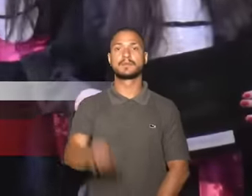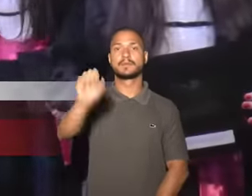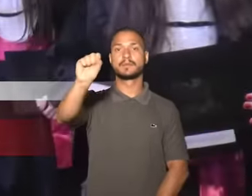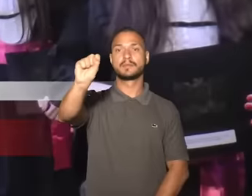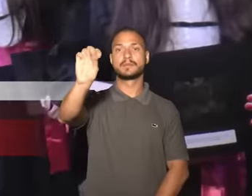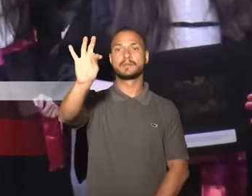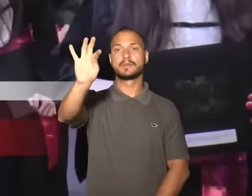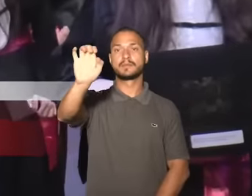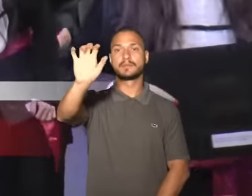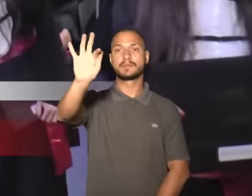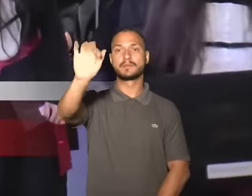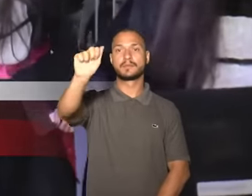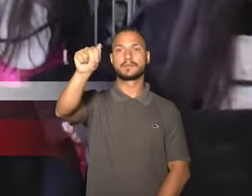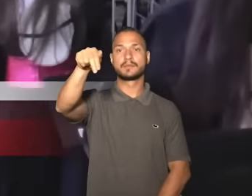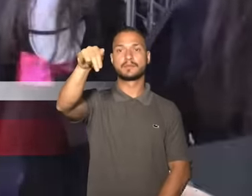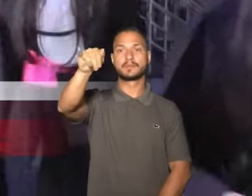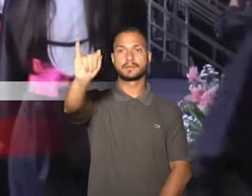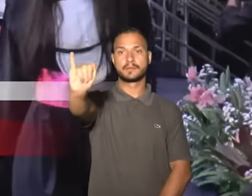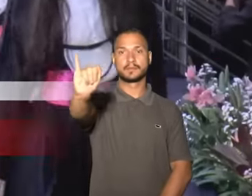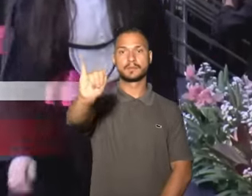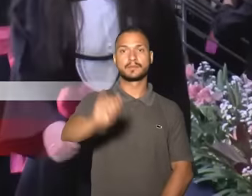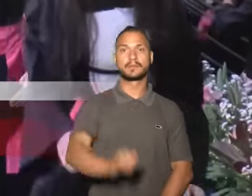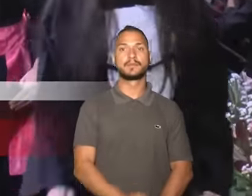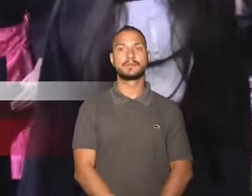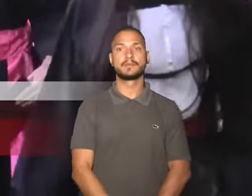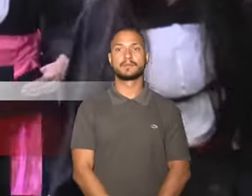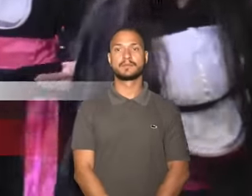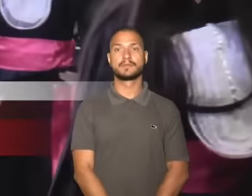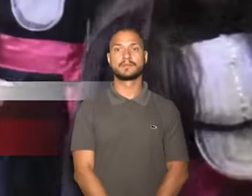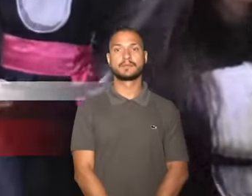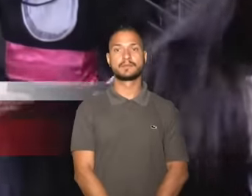Stephanie Fialho Silva.